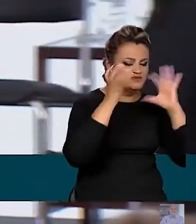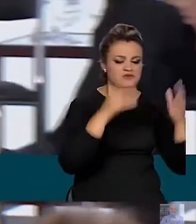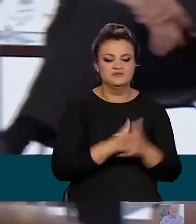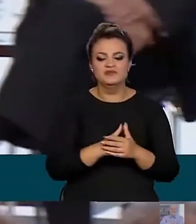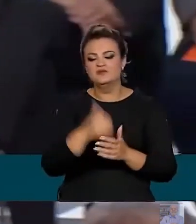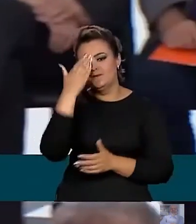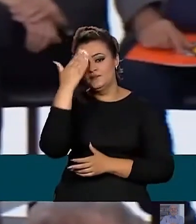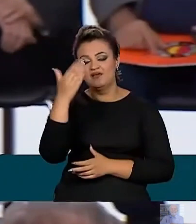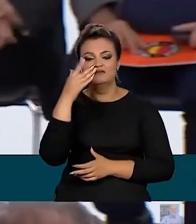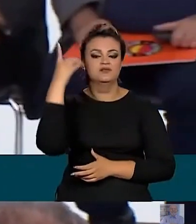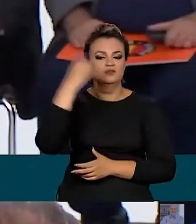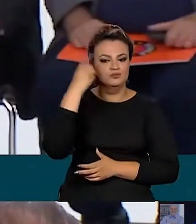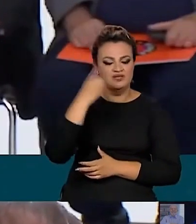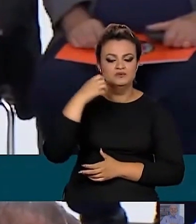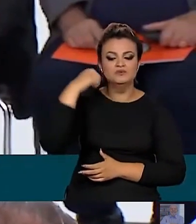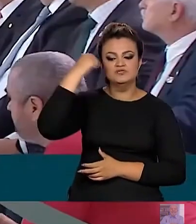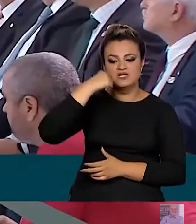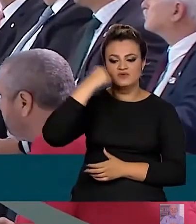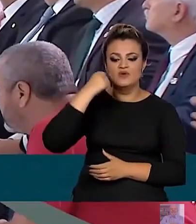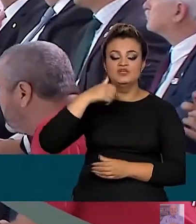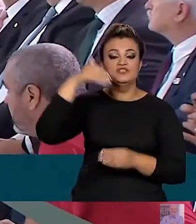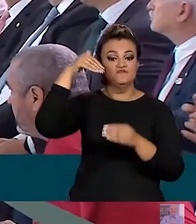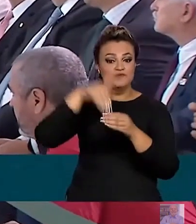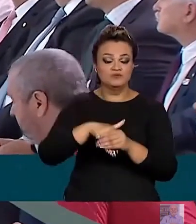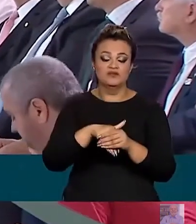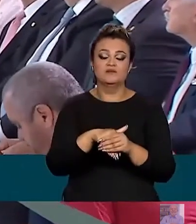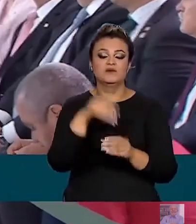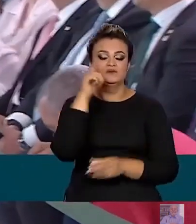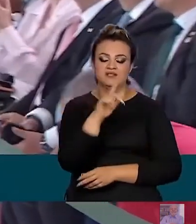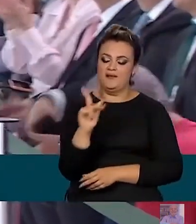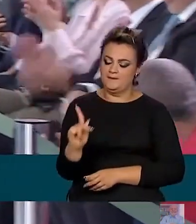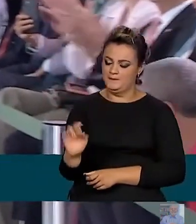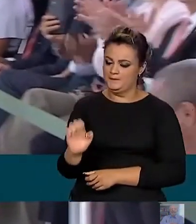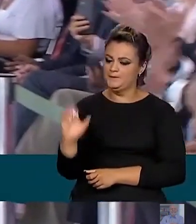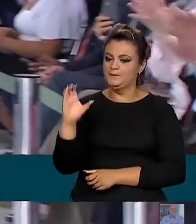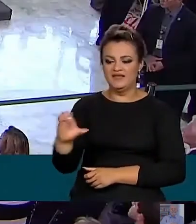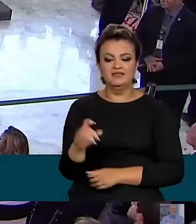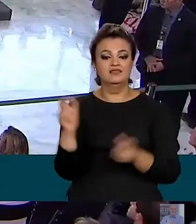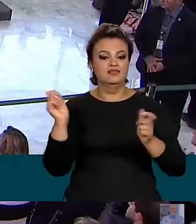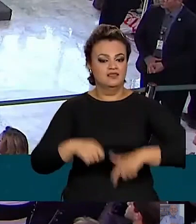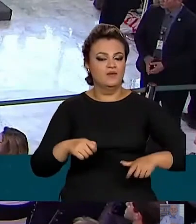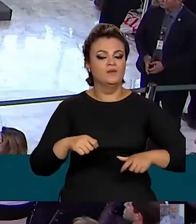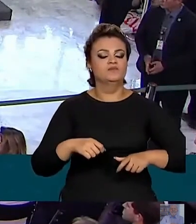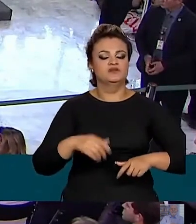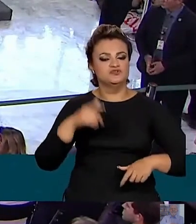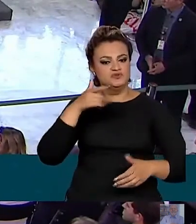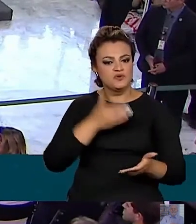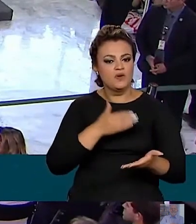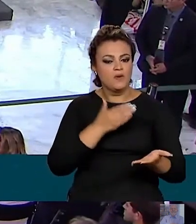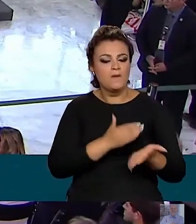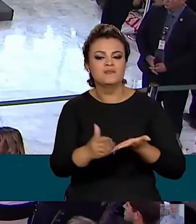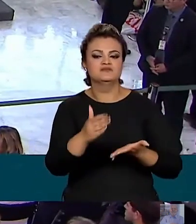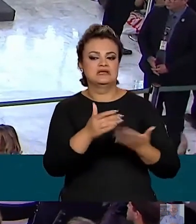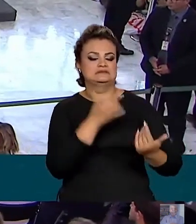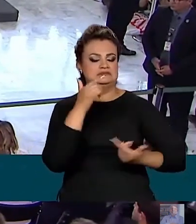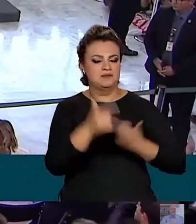agradeço aos deputados, aos senadores, que votaram a PEC para permitir que a gente pudesse começar a